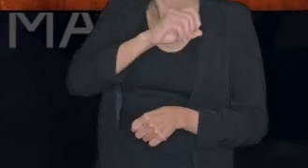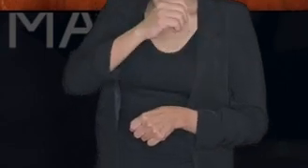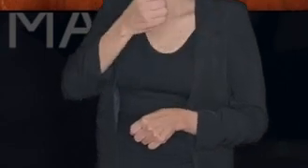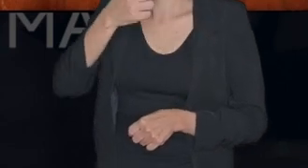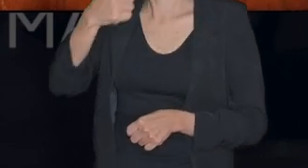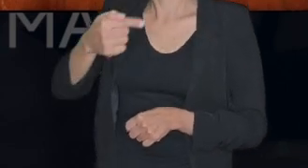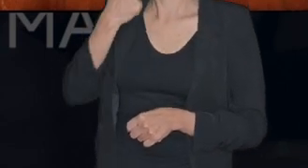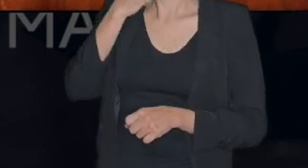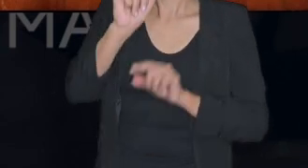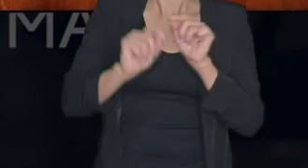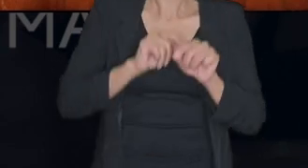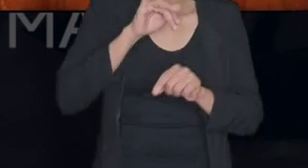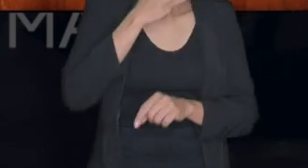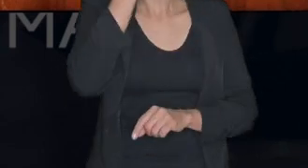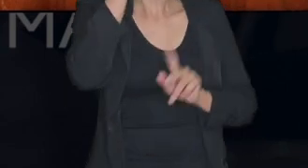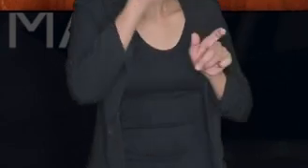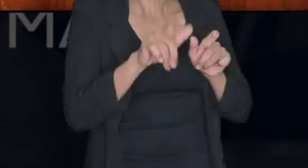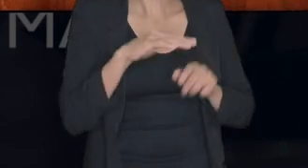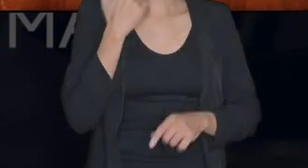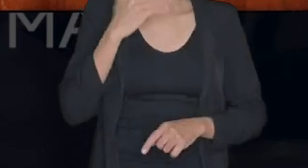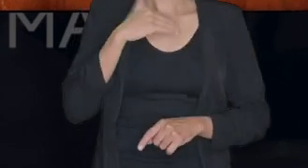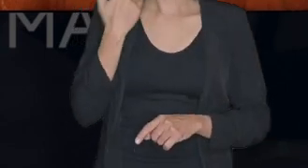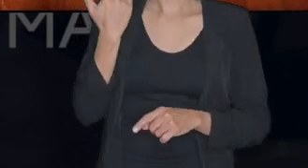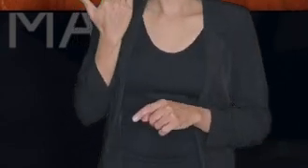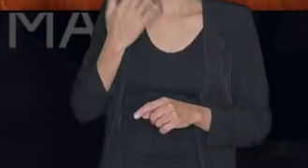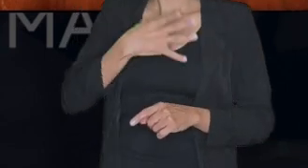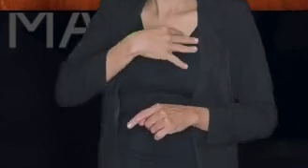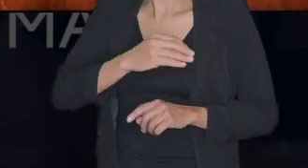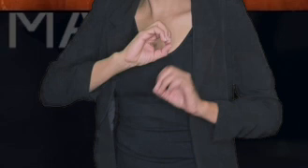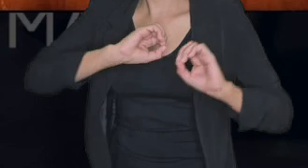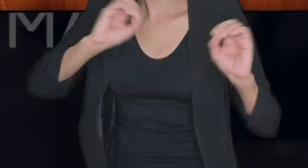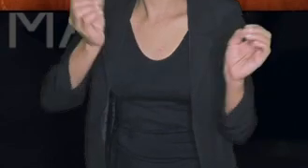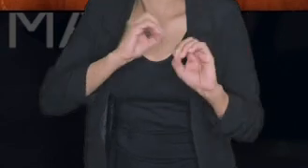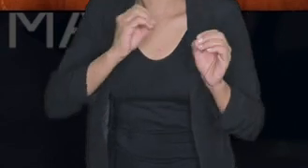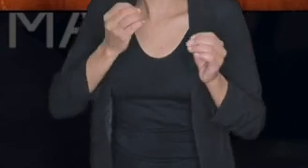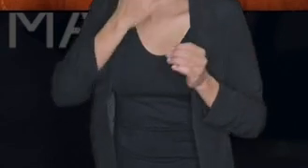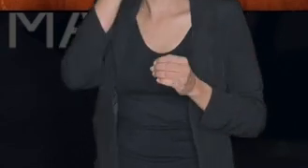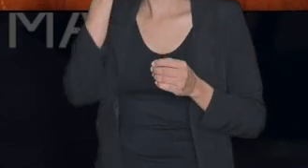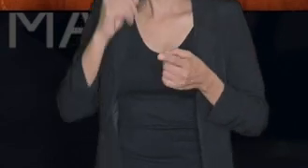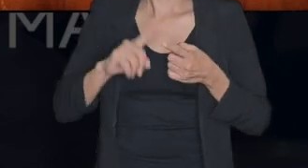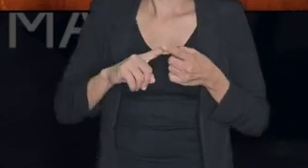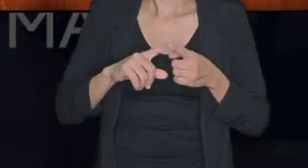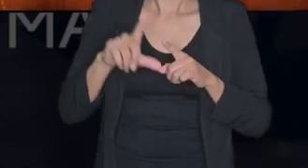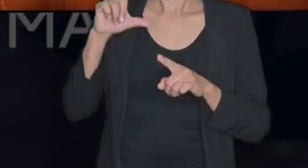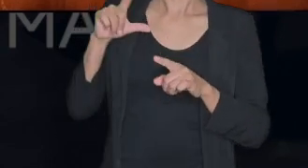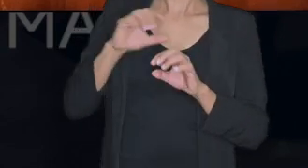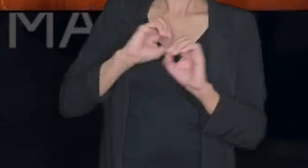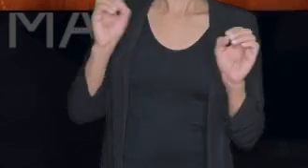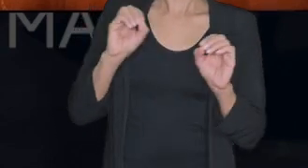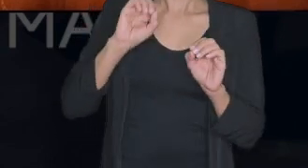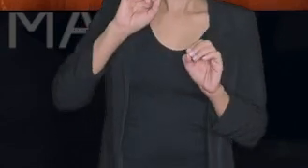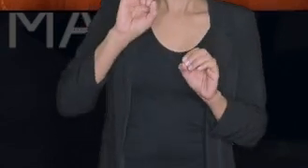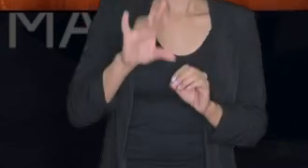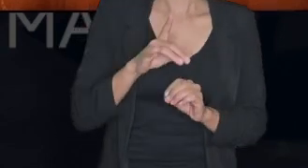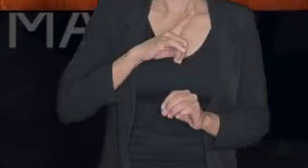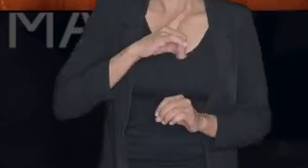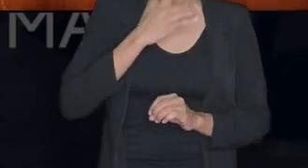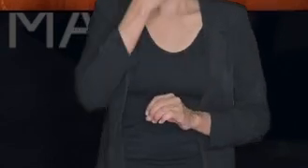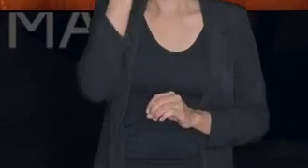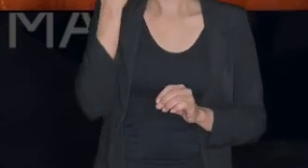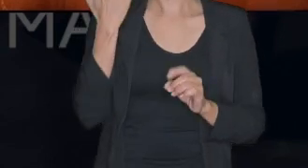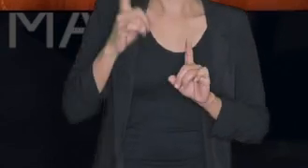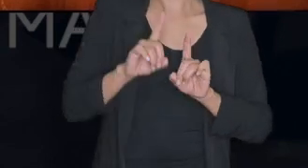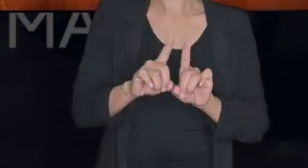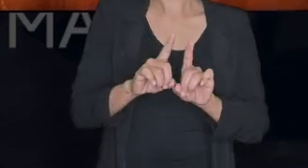sem deixar descendente, sem deixar ascendente, mas deixar só um companheiro, foi mal, companheiro ou companheira,